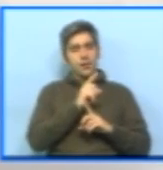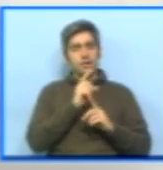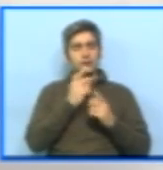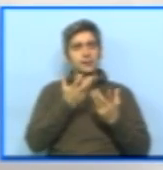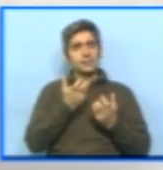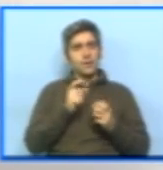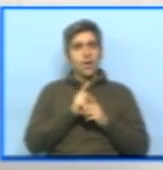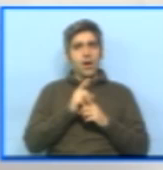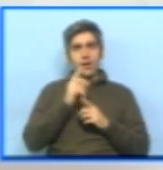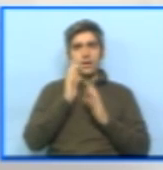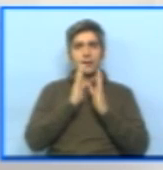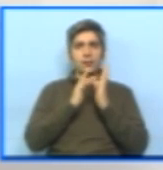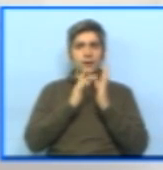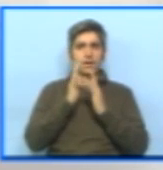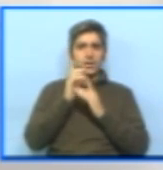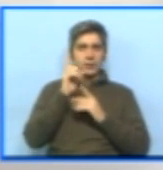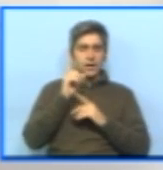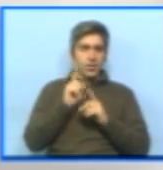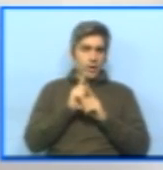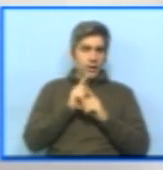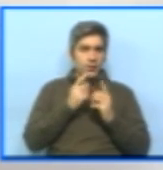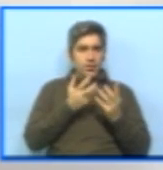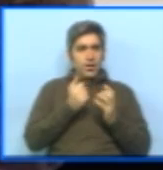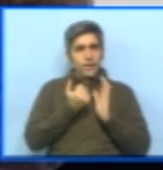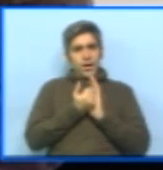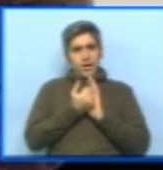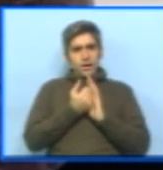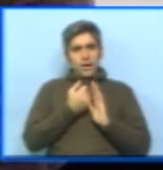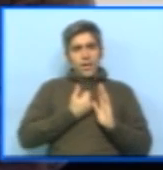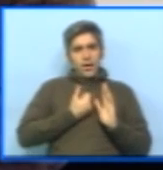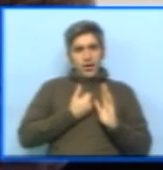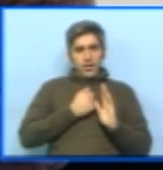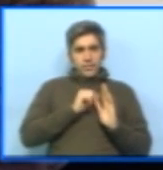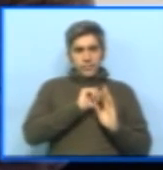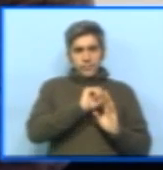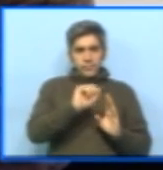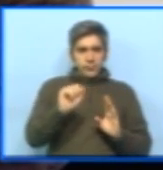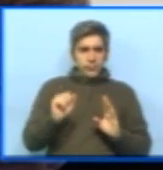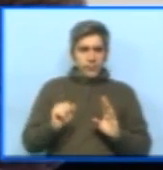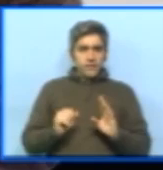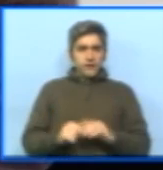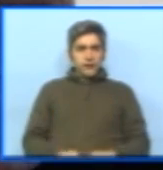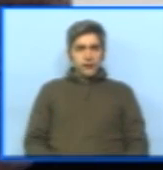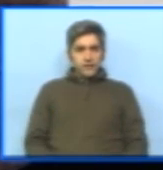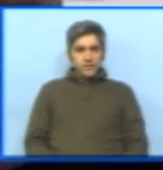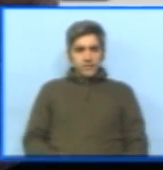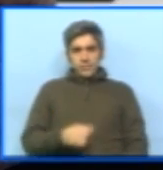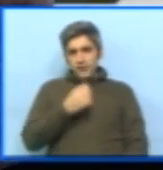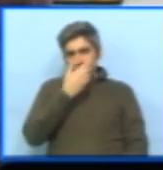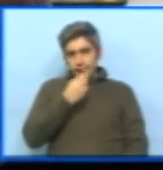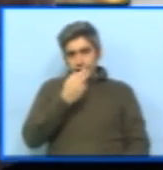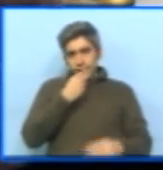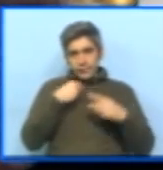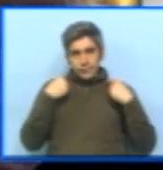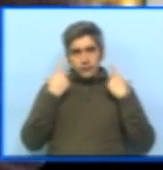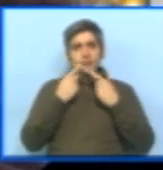Cristo. E isso é esta marca quase identitária. O lenço, que